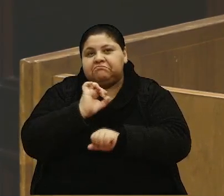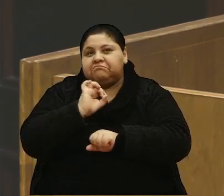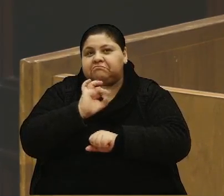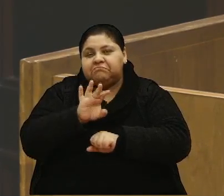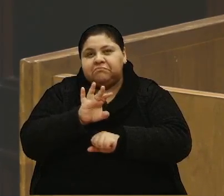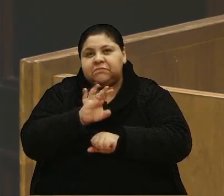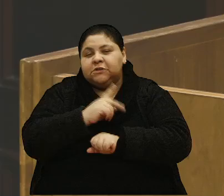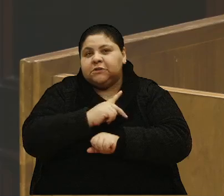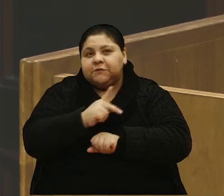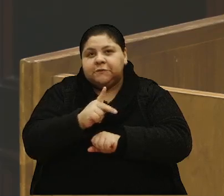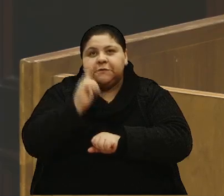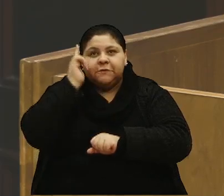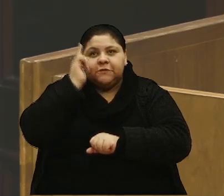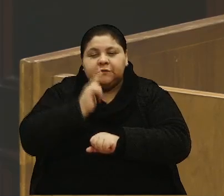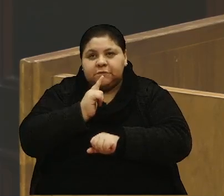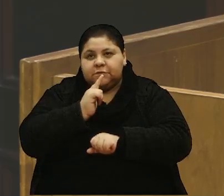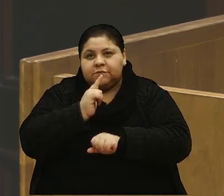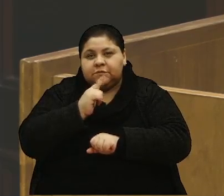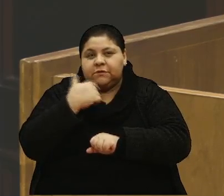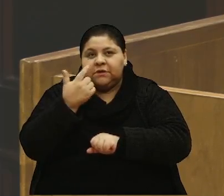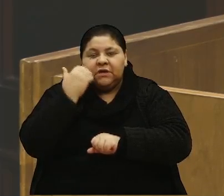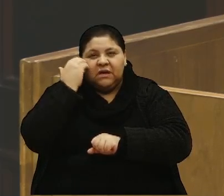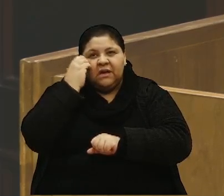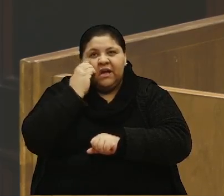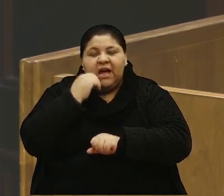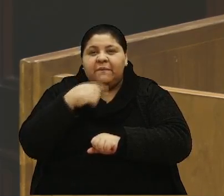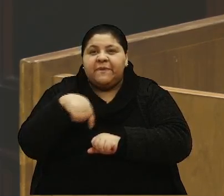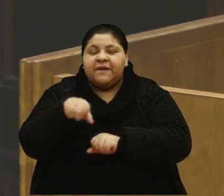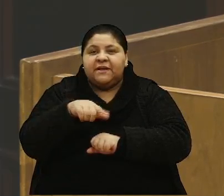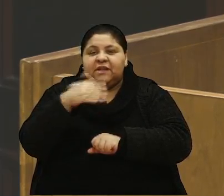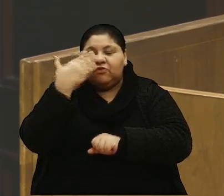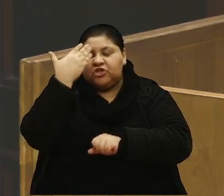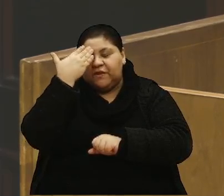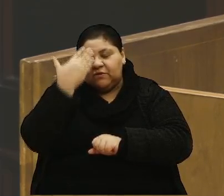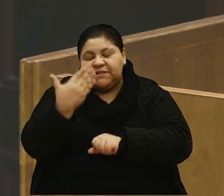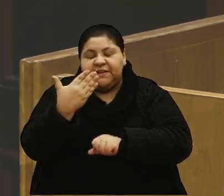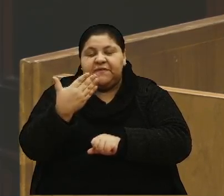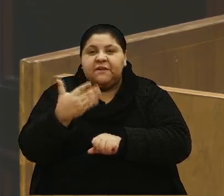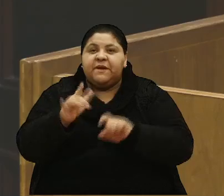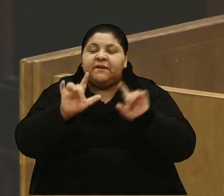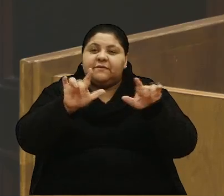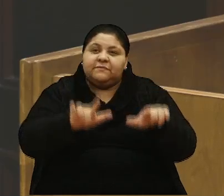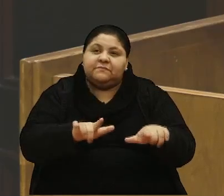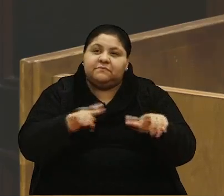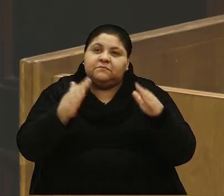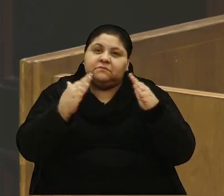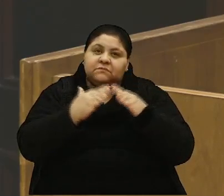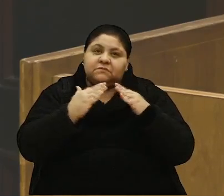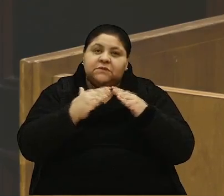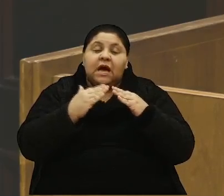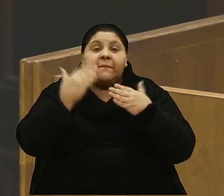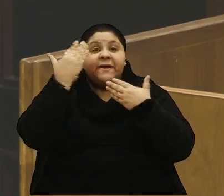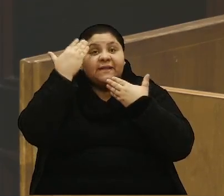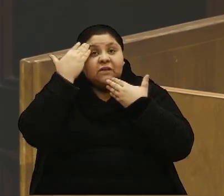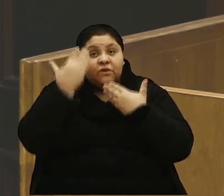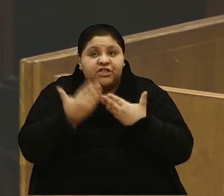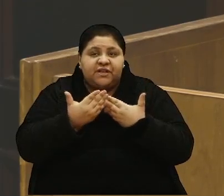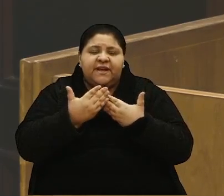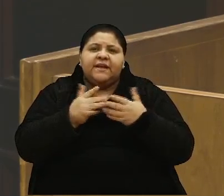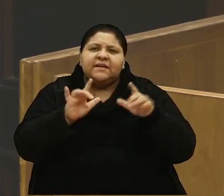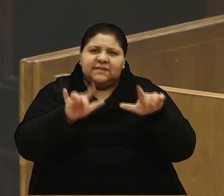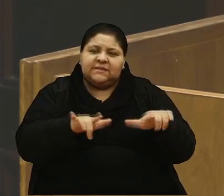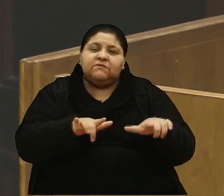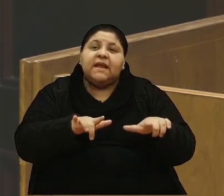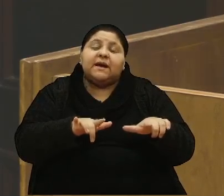isso, presidente Lucas. A gente quer agradecer o espaço desta casa, agradecer aqui o secretário